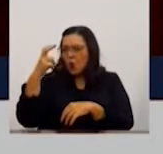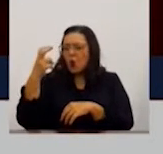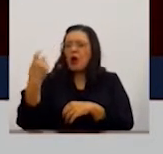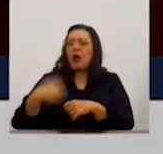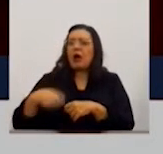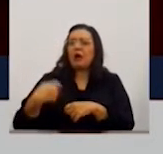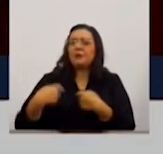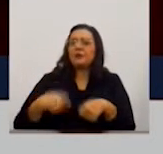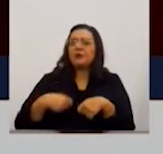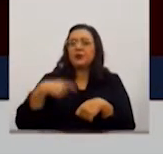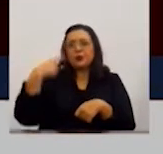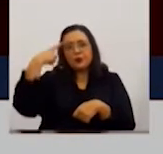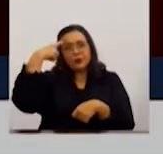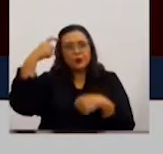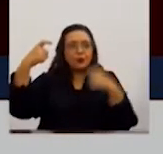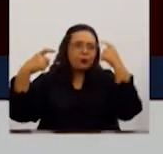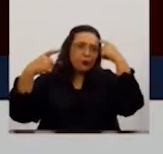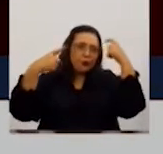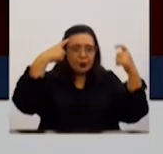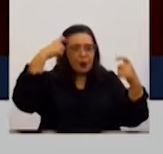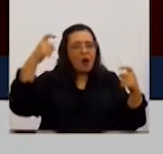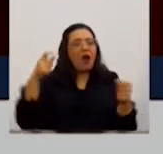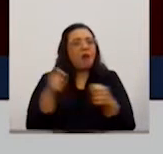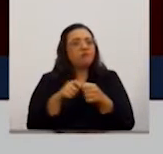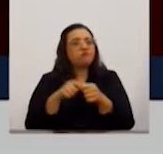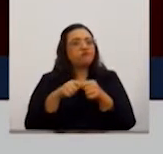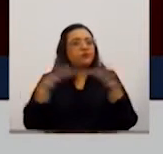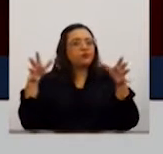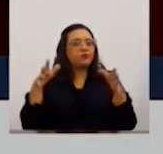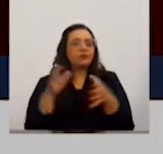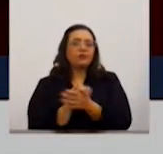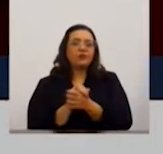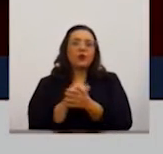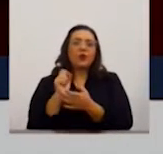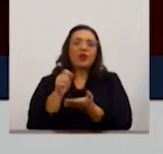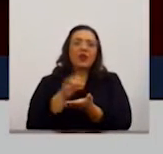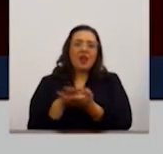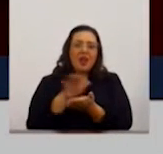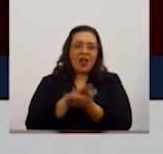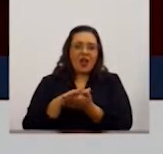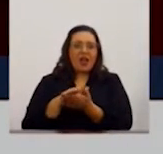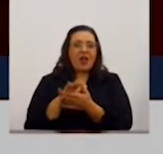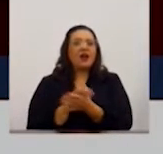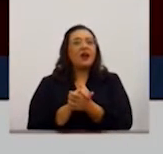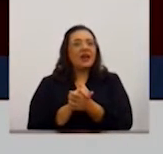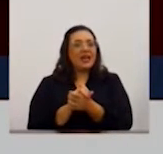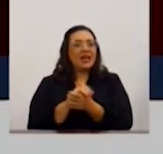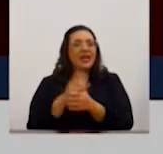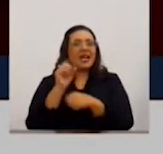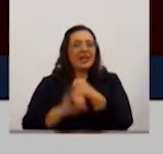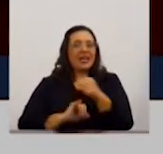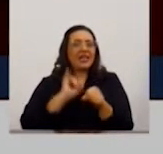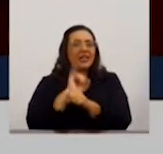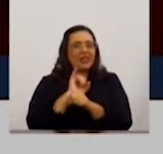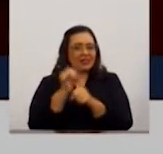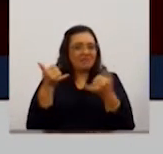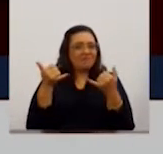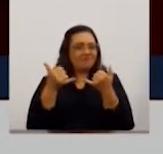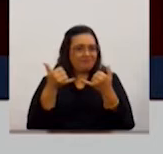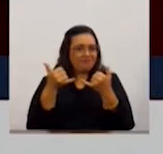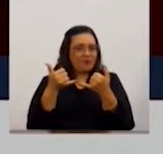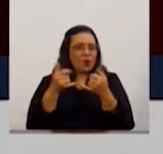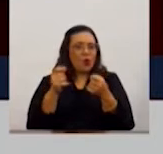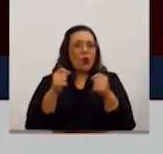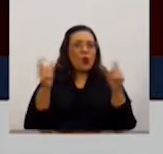pandemia. Os profissionais da educação tiveram os gastos com internet mais potente para